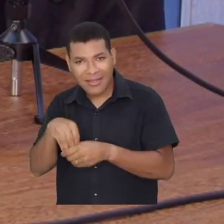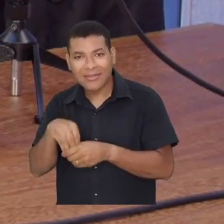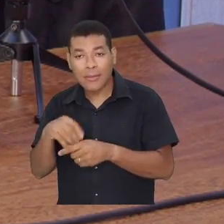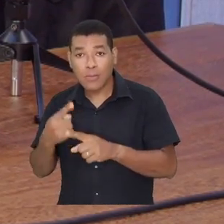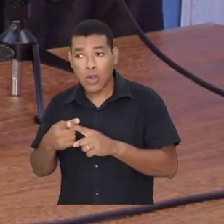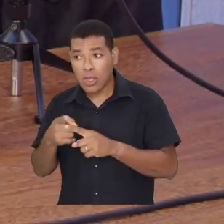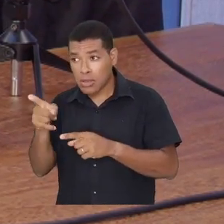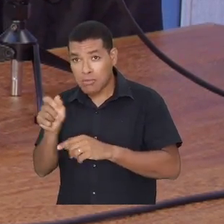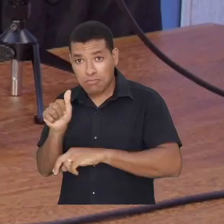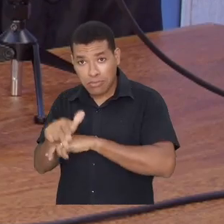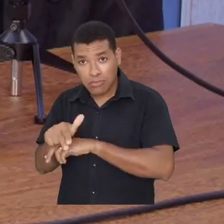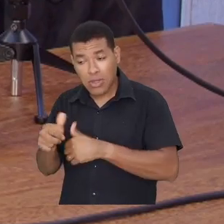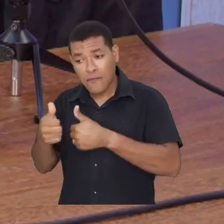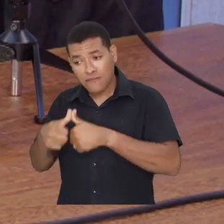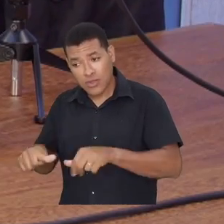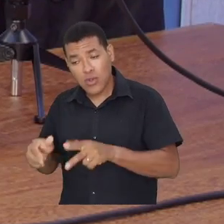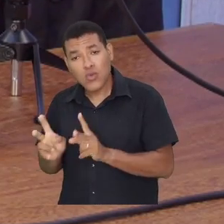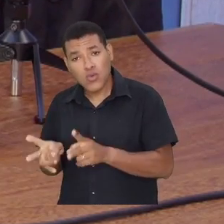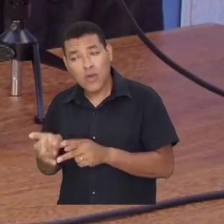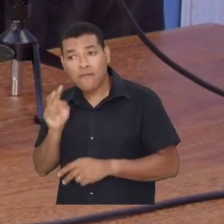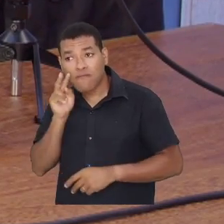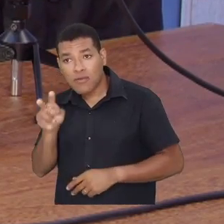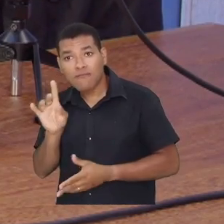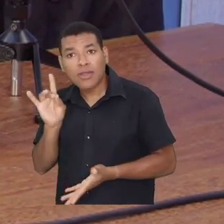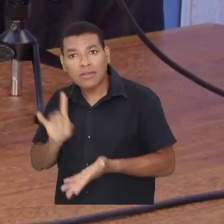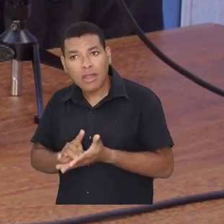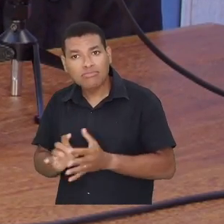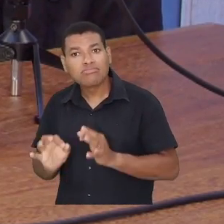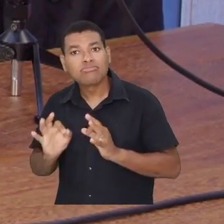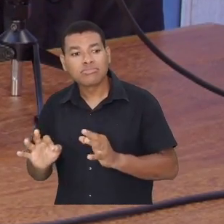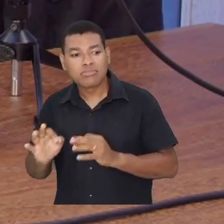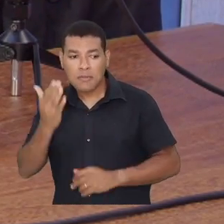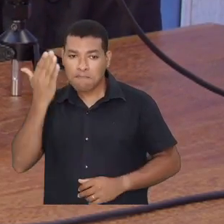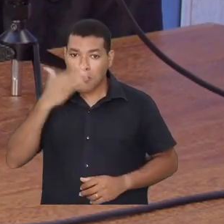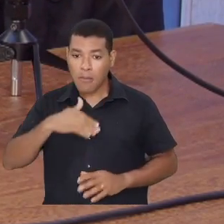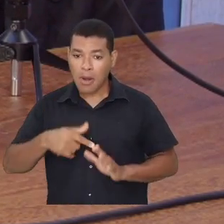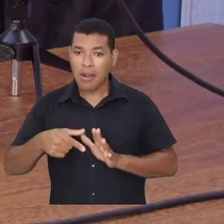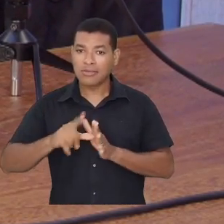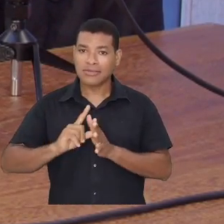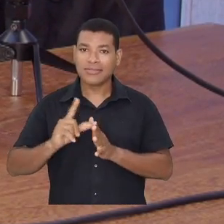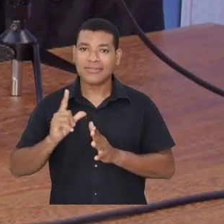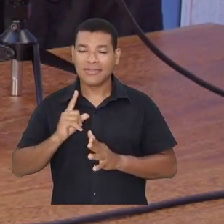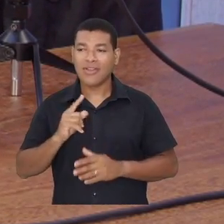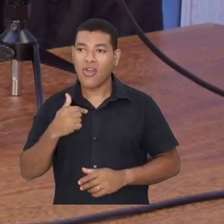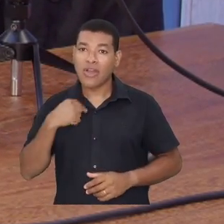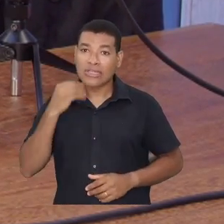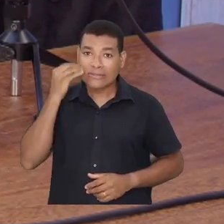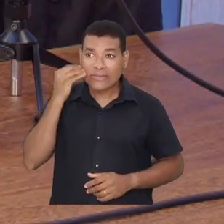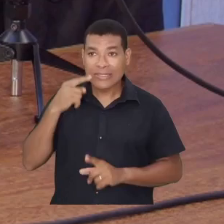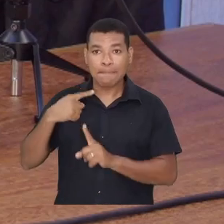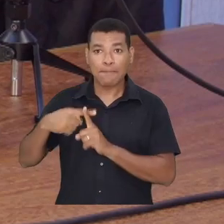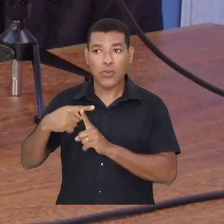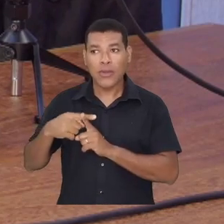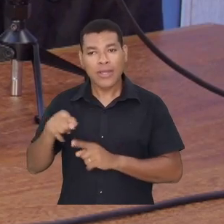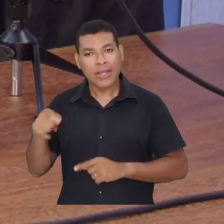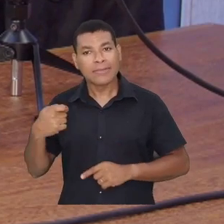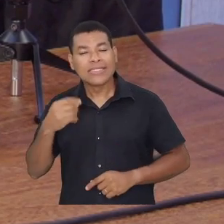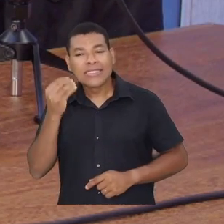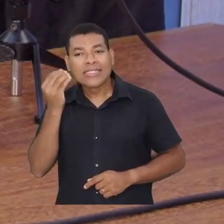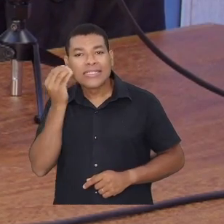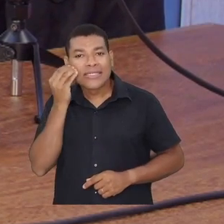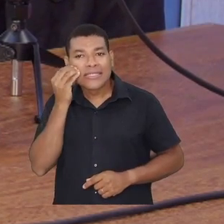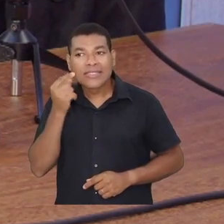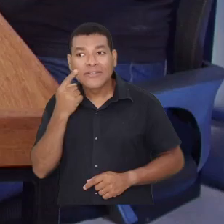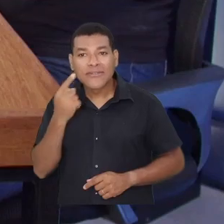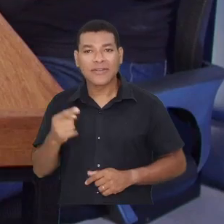ficar, né? Então, exatamente, ela precisa viver aquela verdade que você, aquela promessa que você fez de experiência positiva, ela precisa de fato viver.